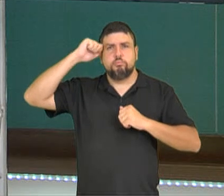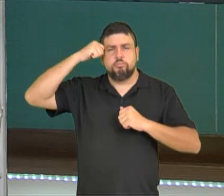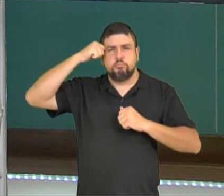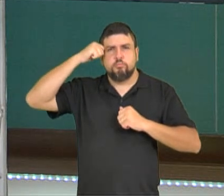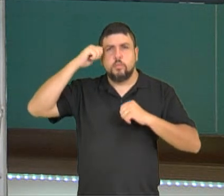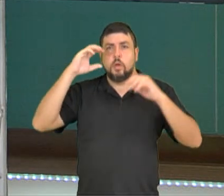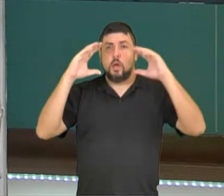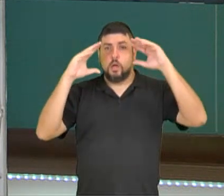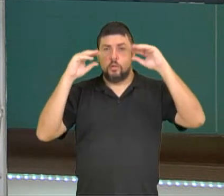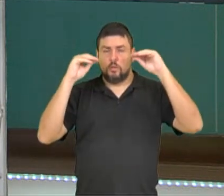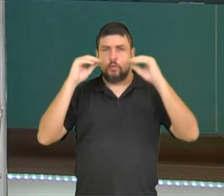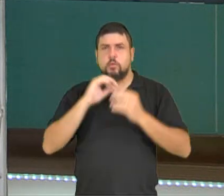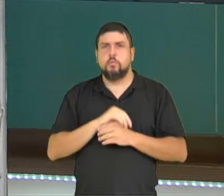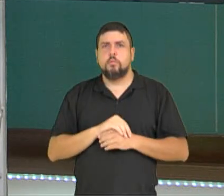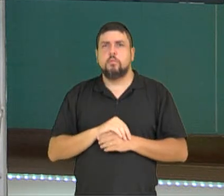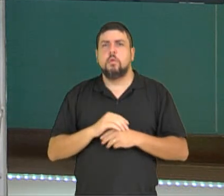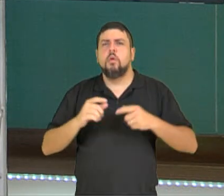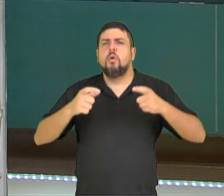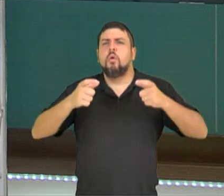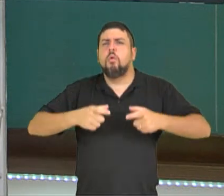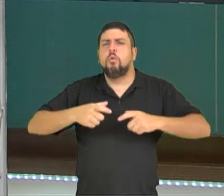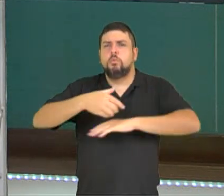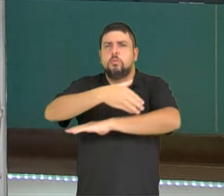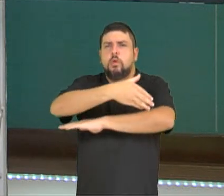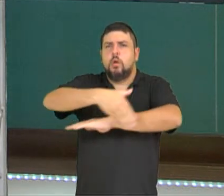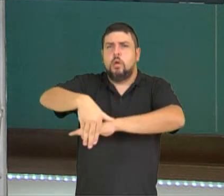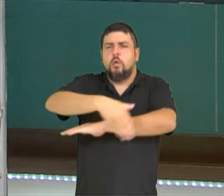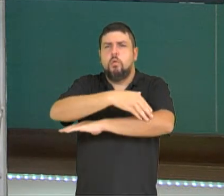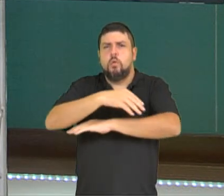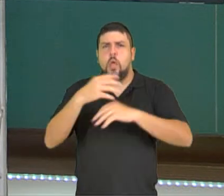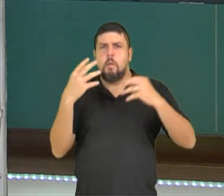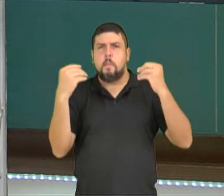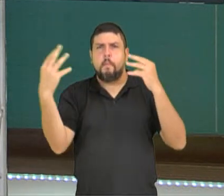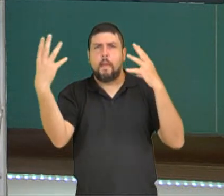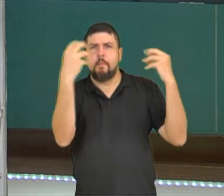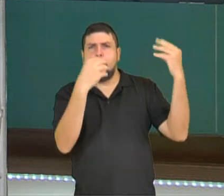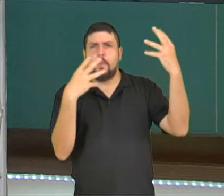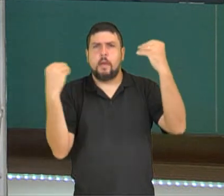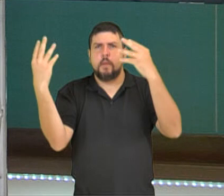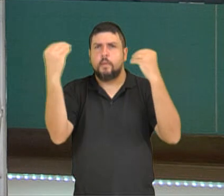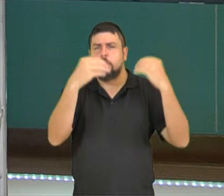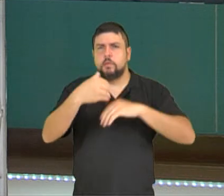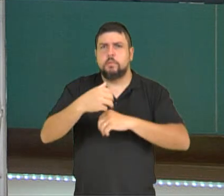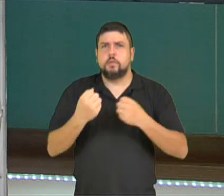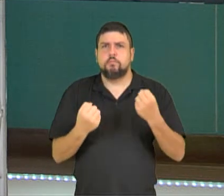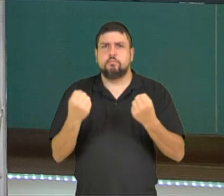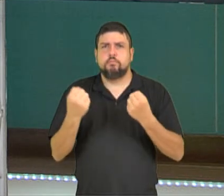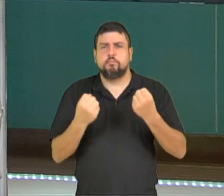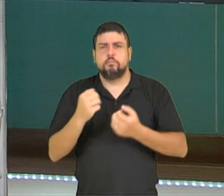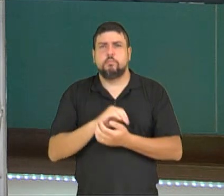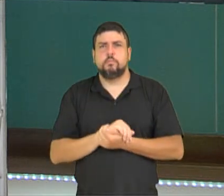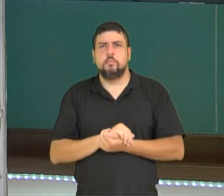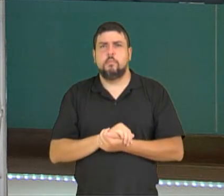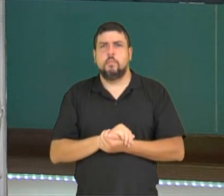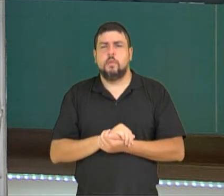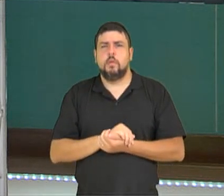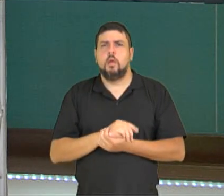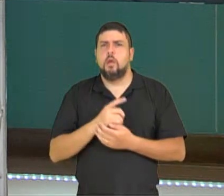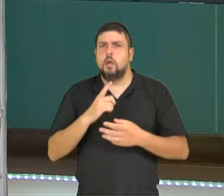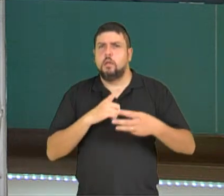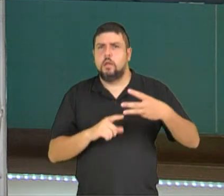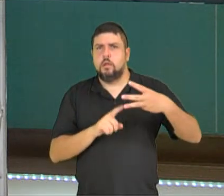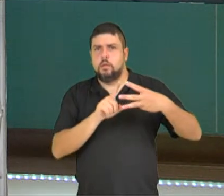O local é a rua. Há faróis de veículos. Além disso, podemos citar 3 logotipos